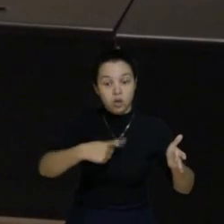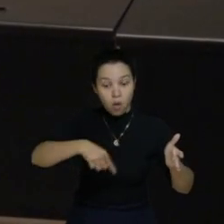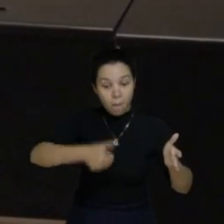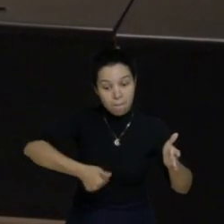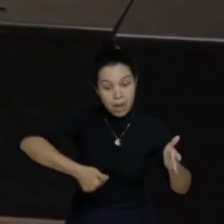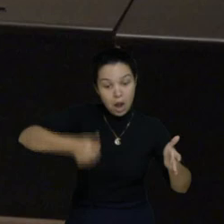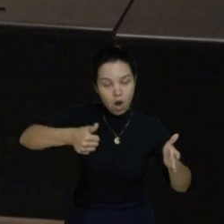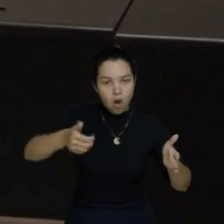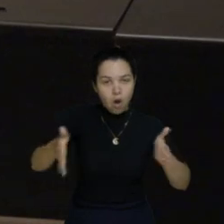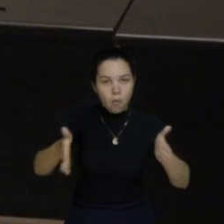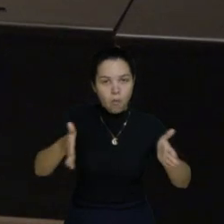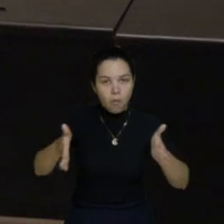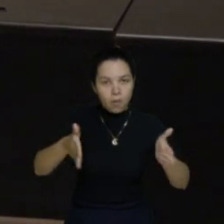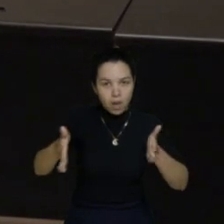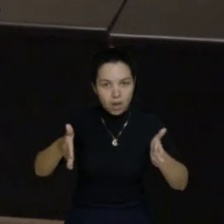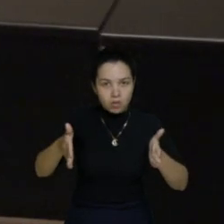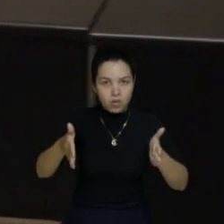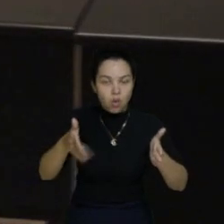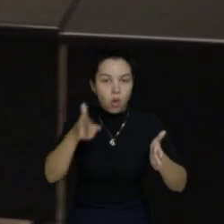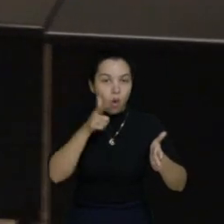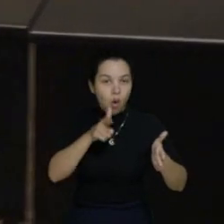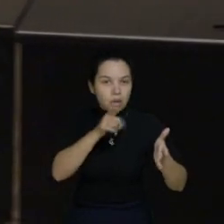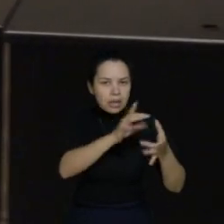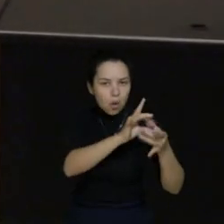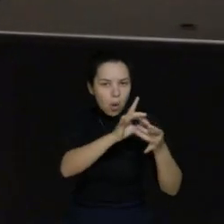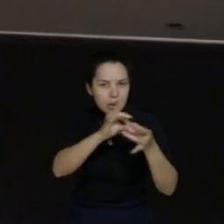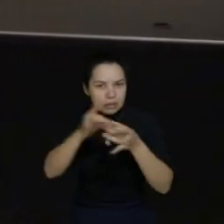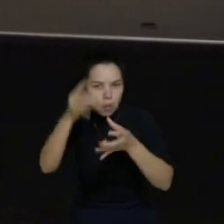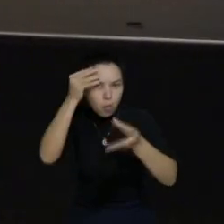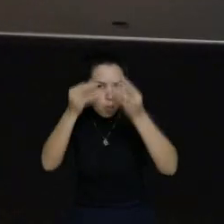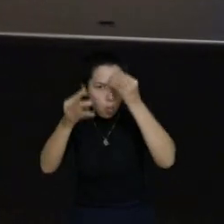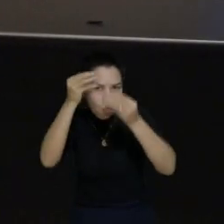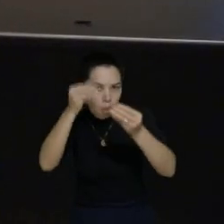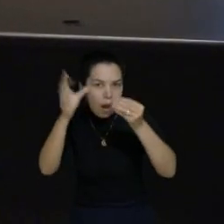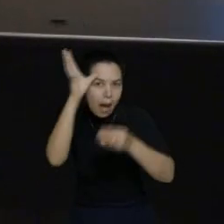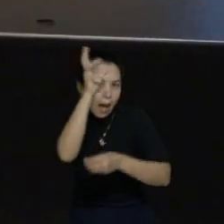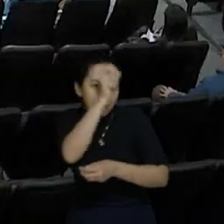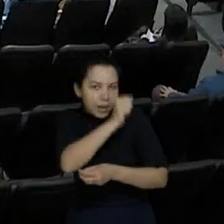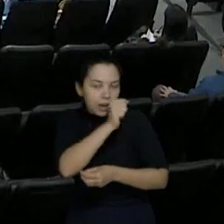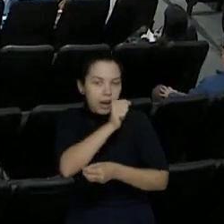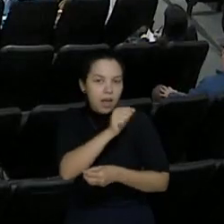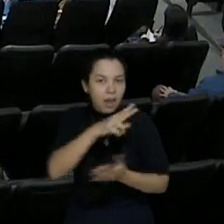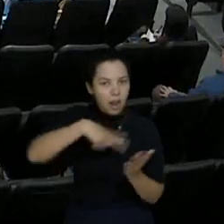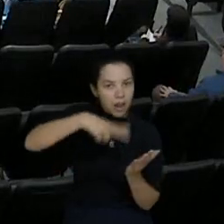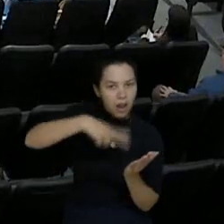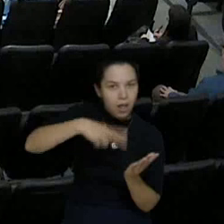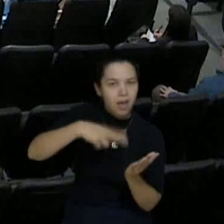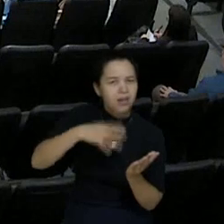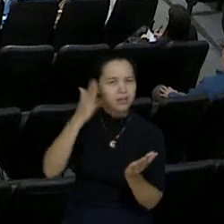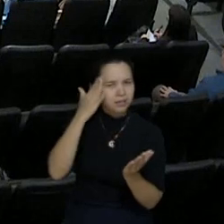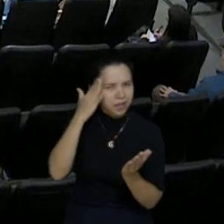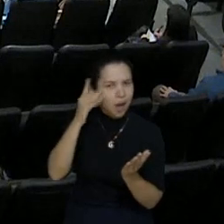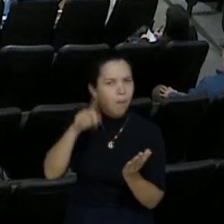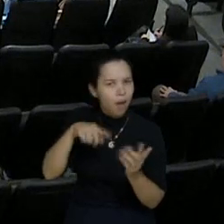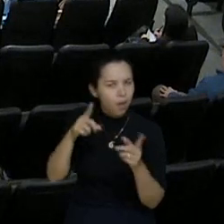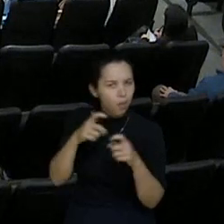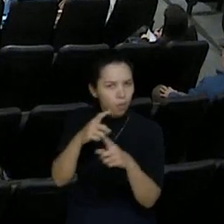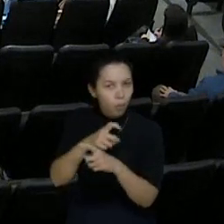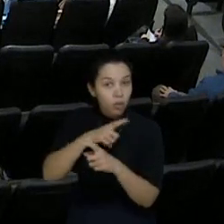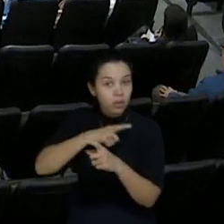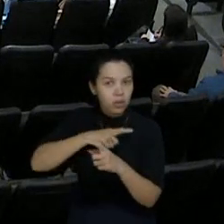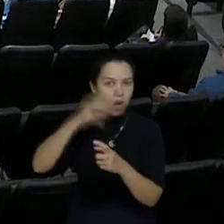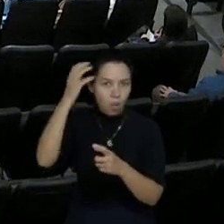Todas aquelas conexões que existem pra gente aprender a ler que a gente sabe que é um processo super complexo que ativa três áreas